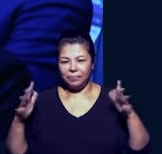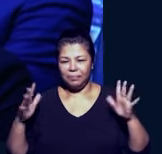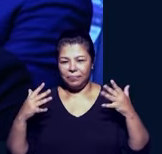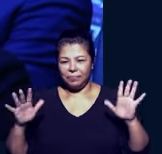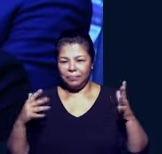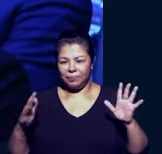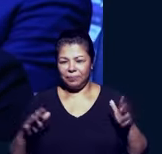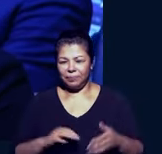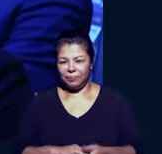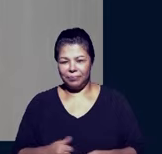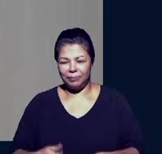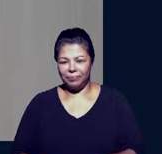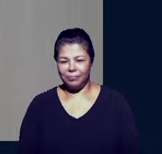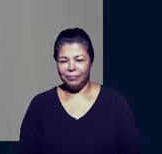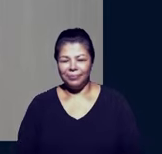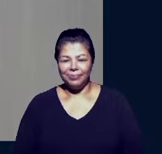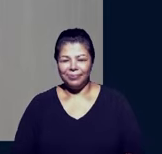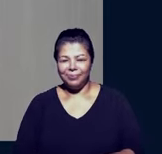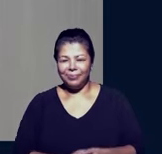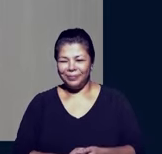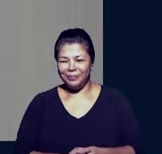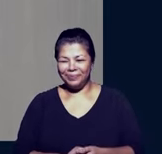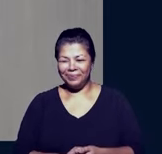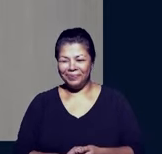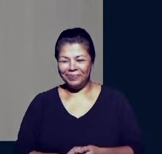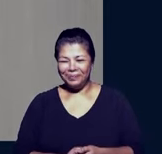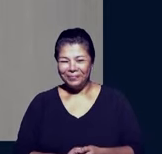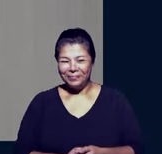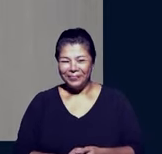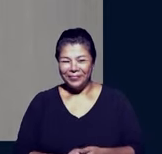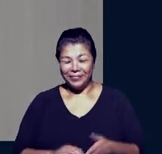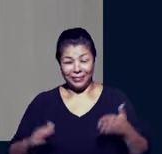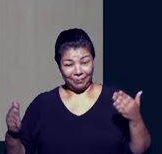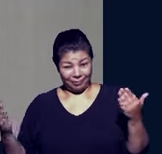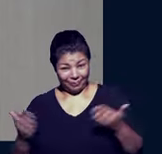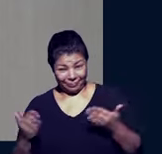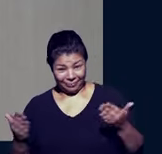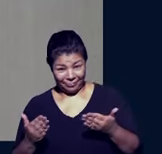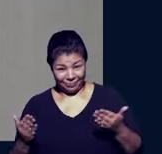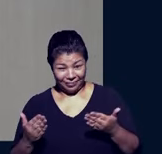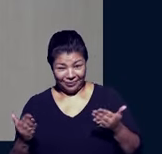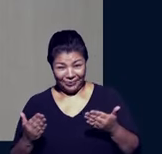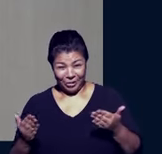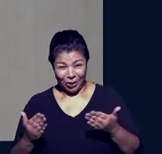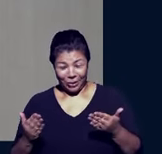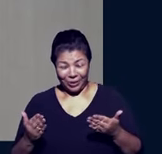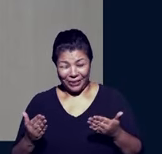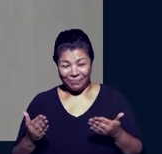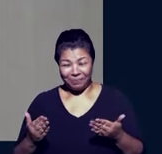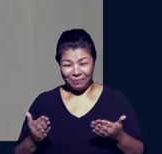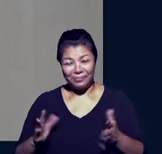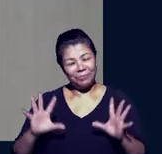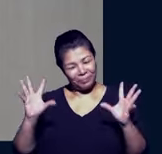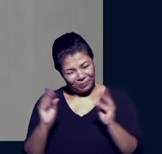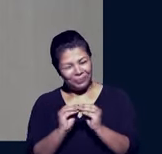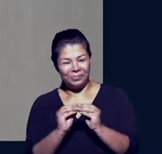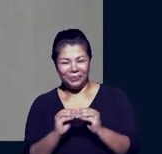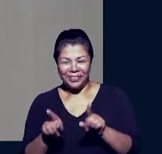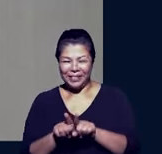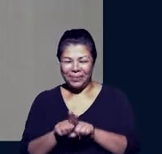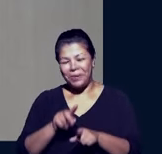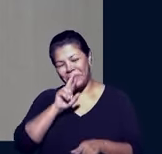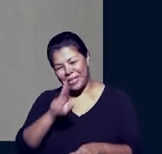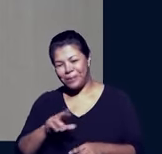Governador Muito obrigado Governador Cláudio Castro o seu poder de síntese uma resposta pra gente sobre